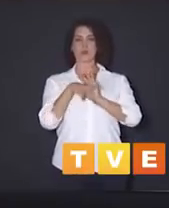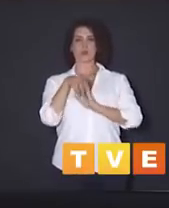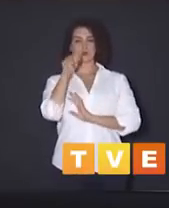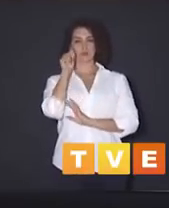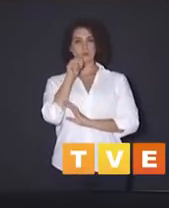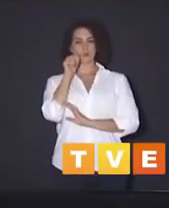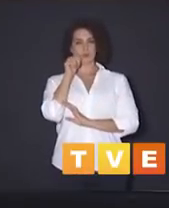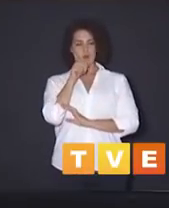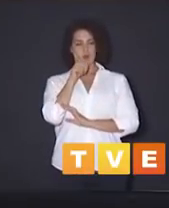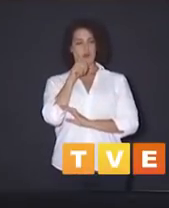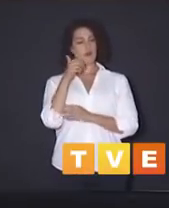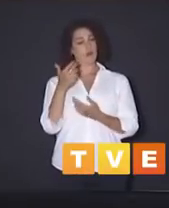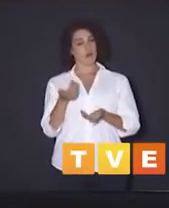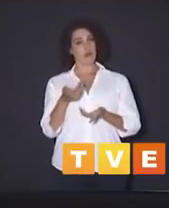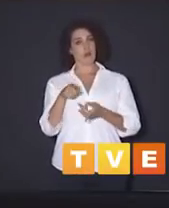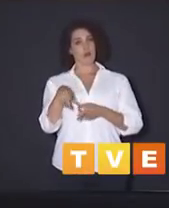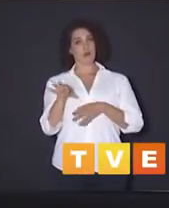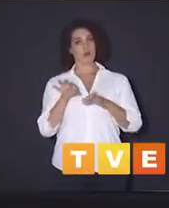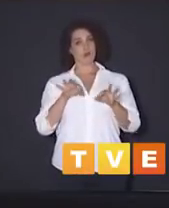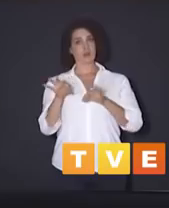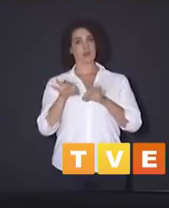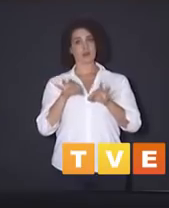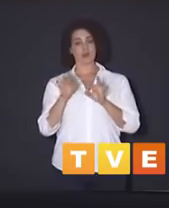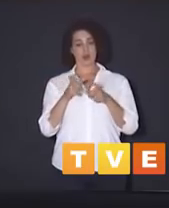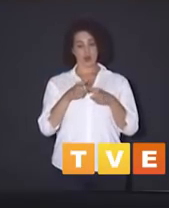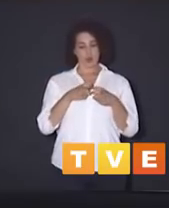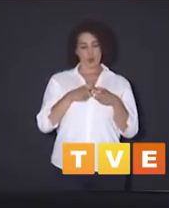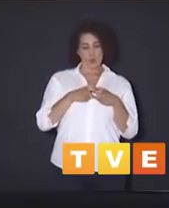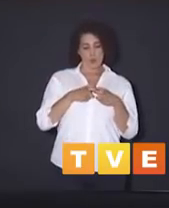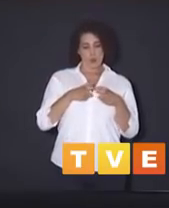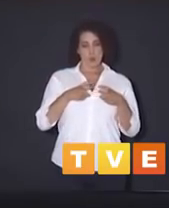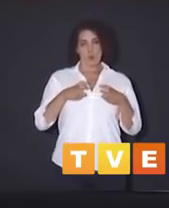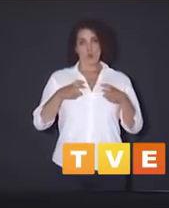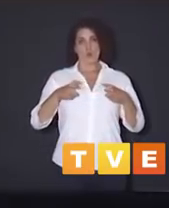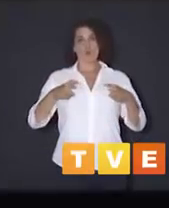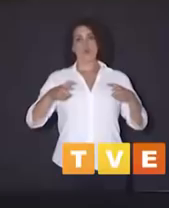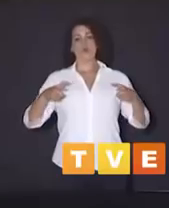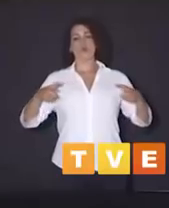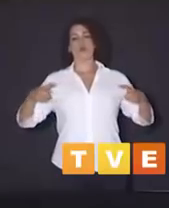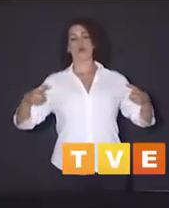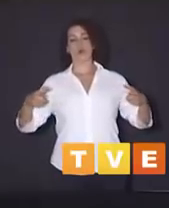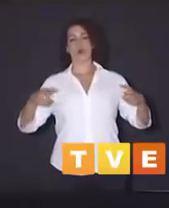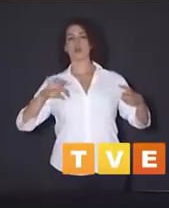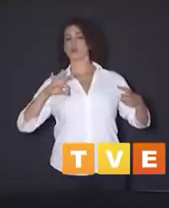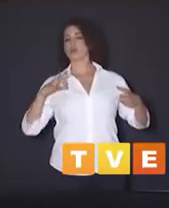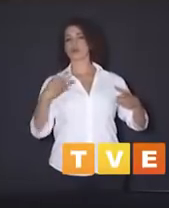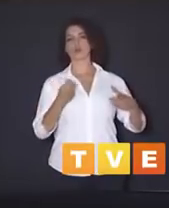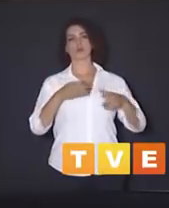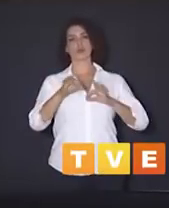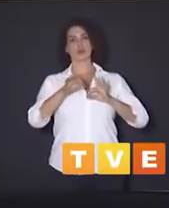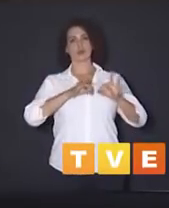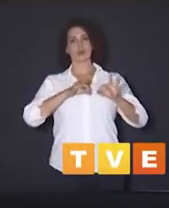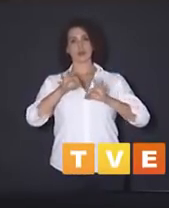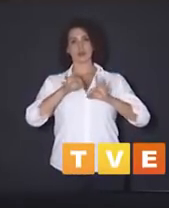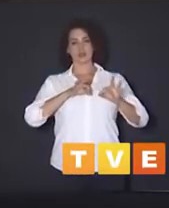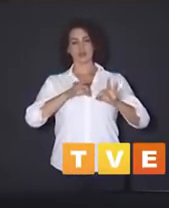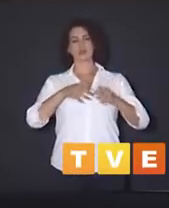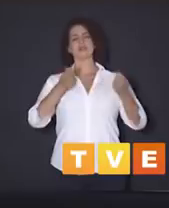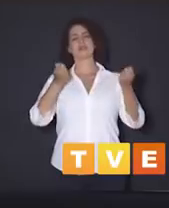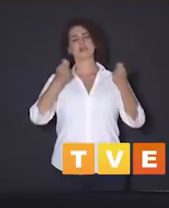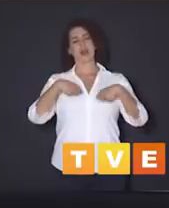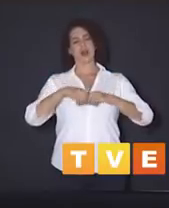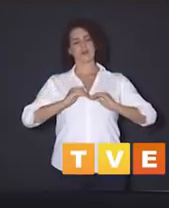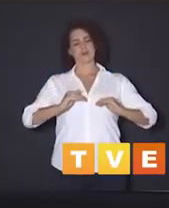organização que vai de uma escala mais micro possível a mais macro todas as organizações comportam diversas